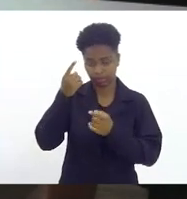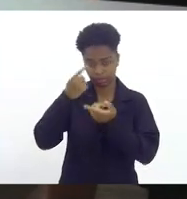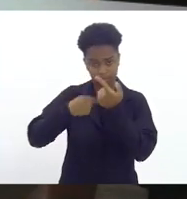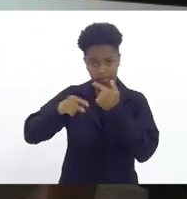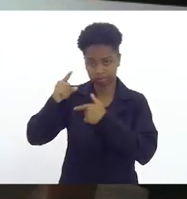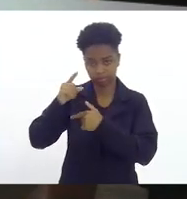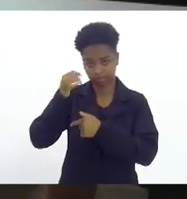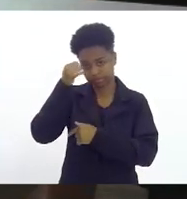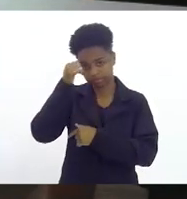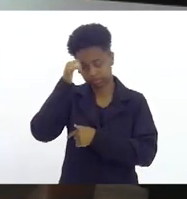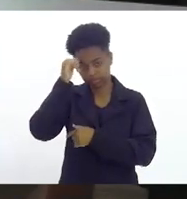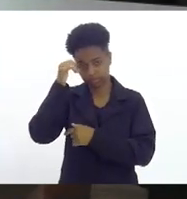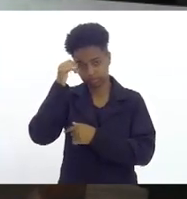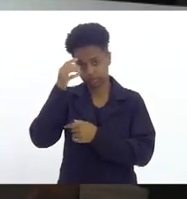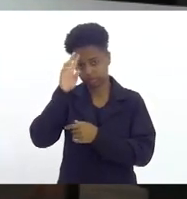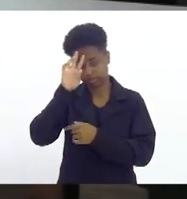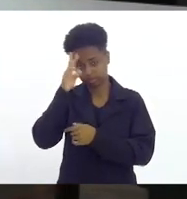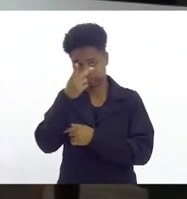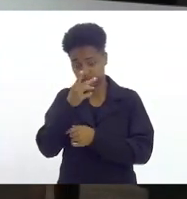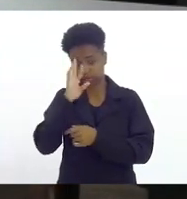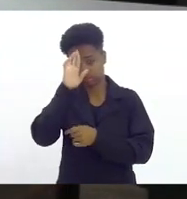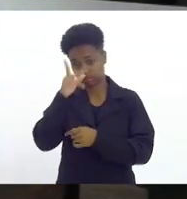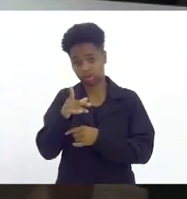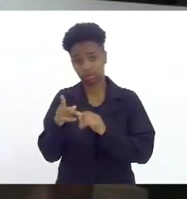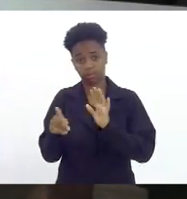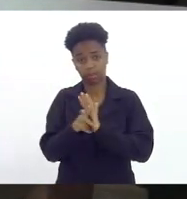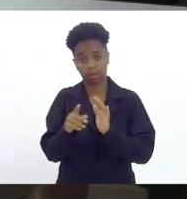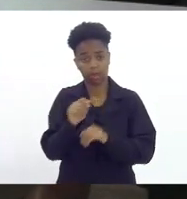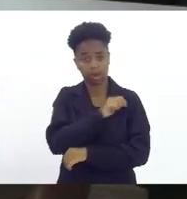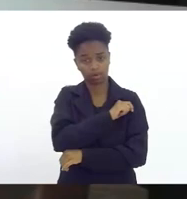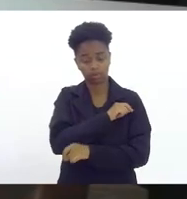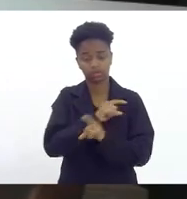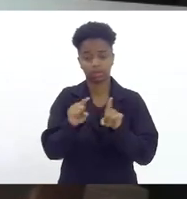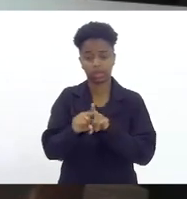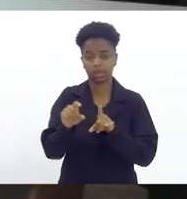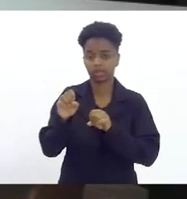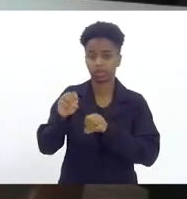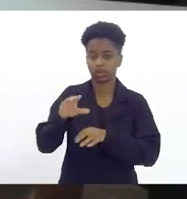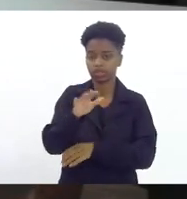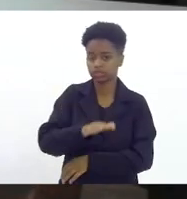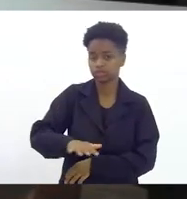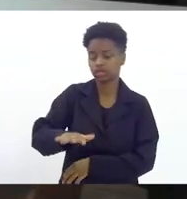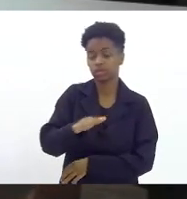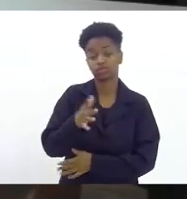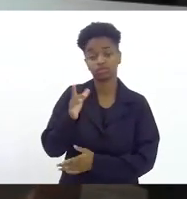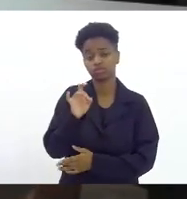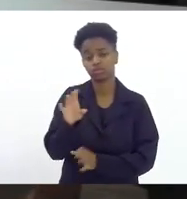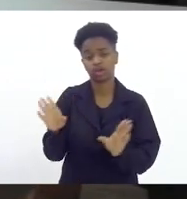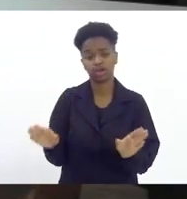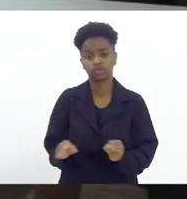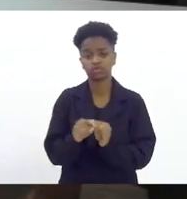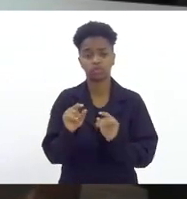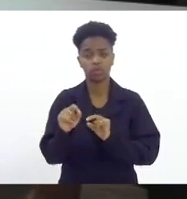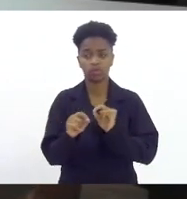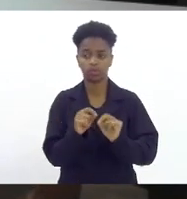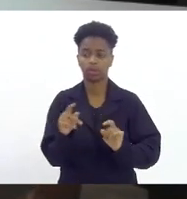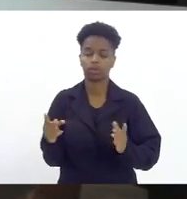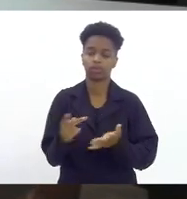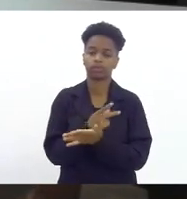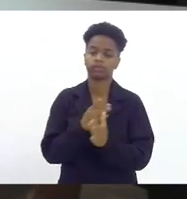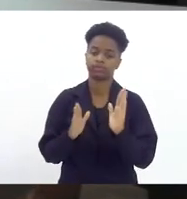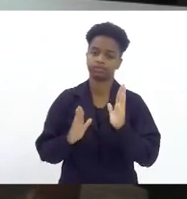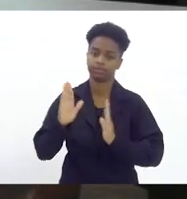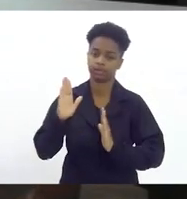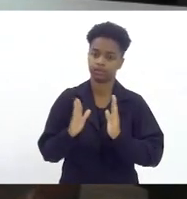e na educação brasileira como um todo isso pensou um breve resumo do que que aconteceu nesse período